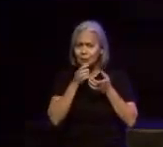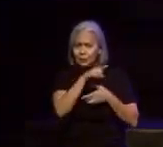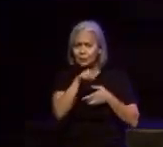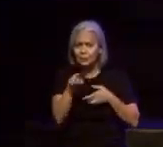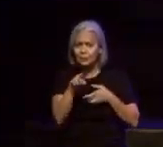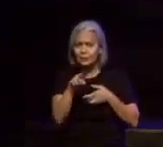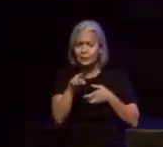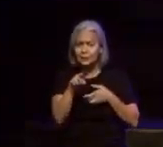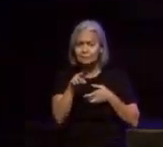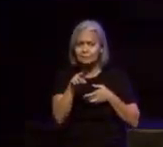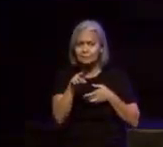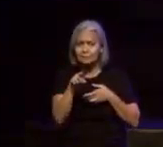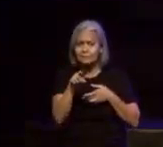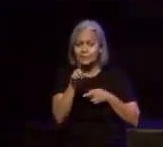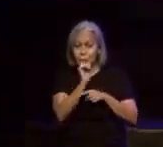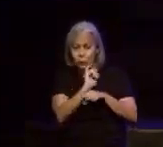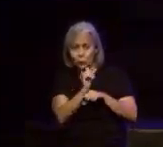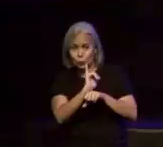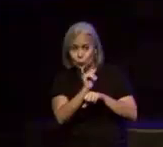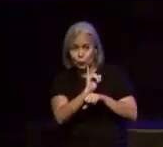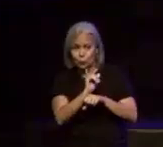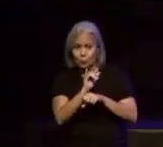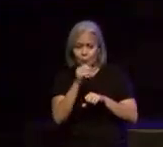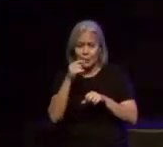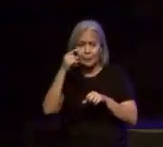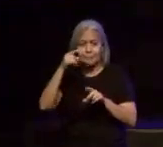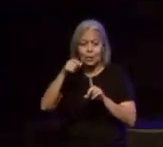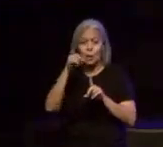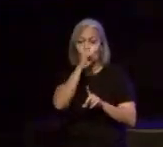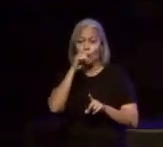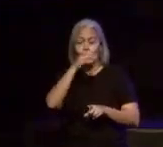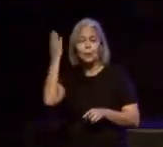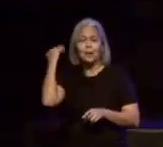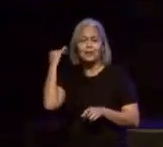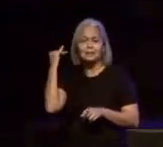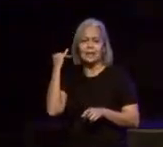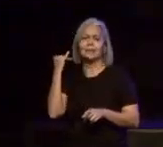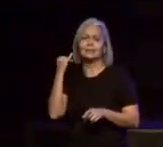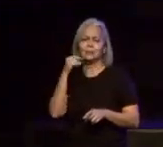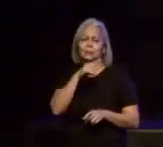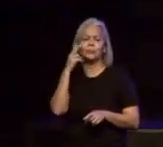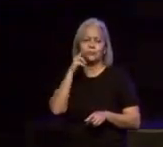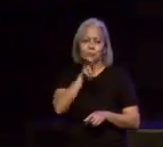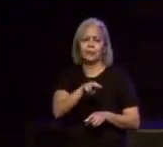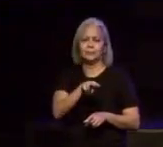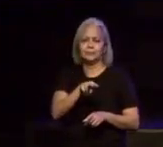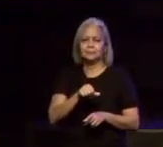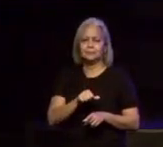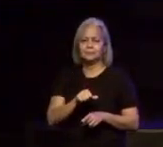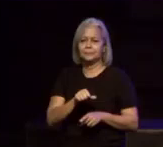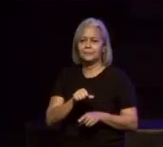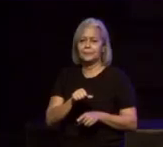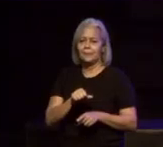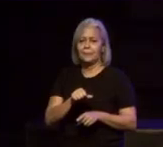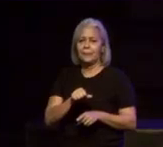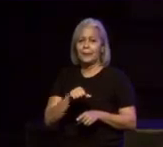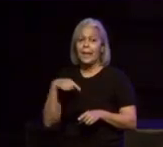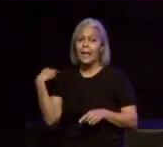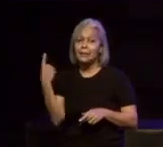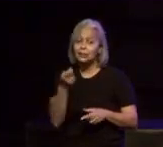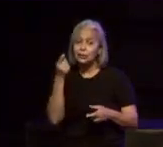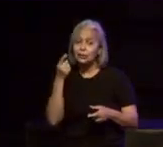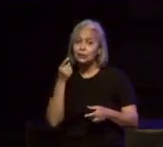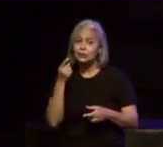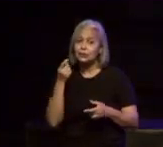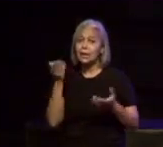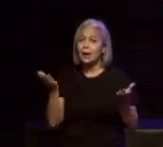nossa mensagem semana passada. Eu espero que possa ajudar você a dar mais um passo nessa direção. Então a gente chega a uma conclusão